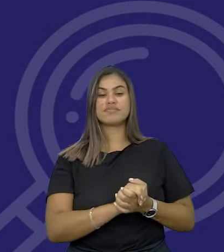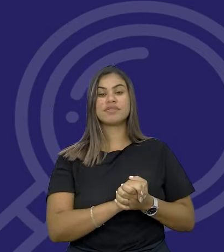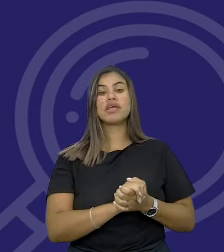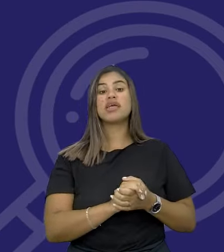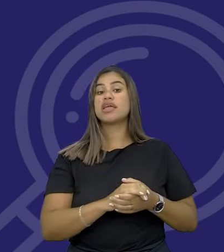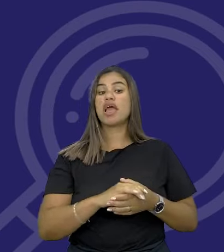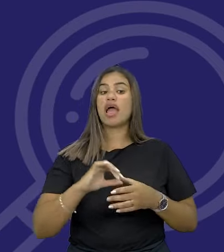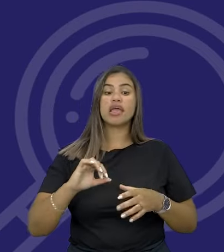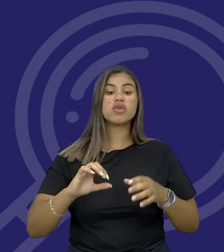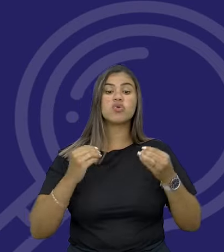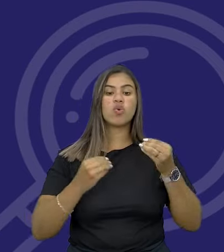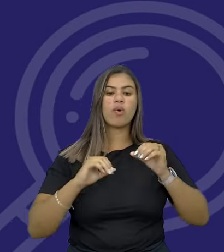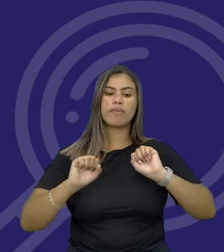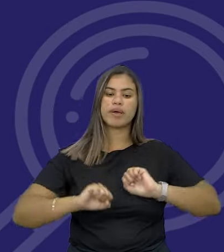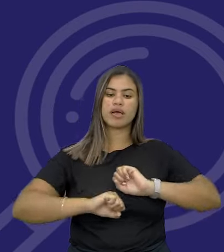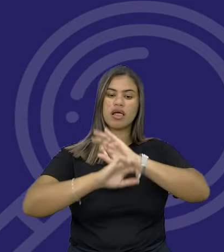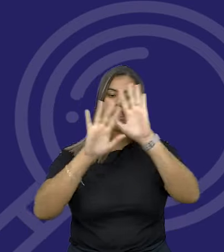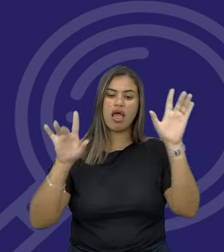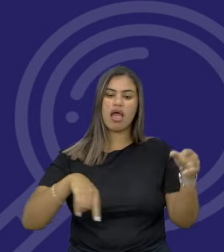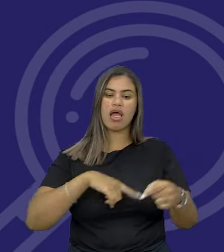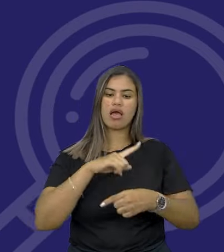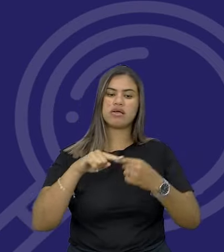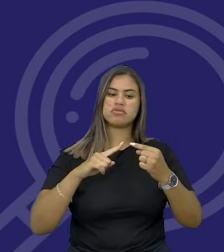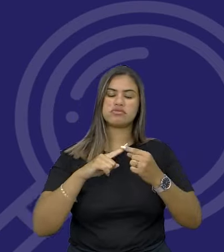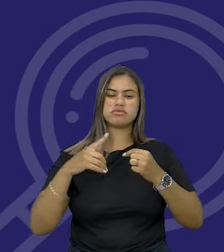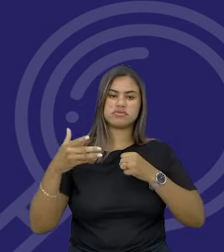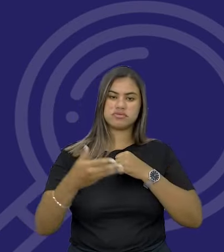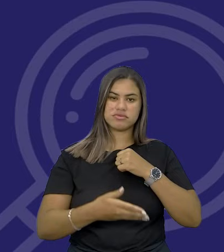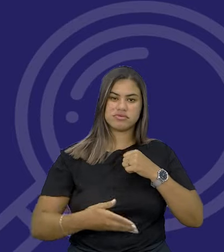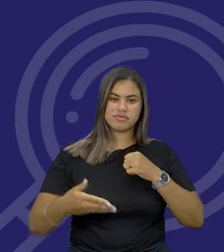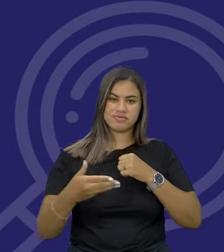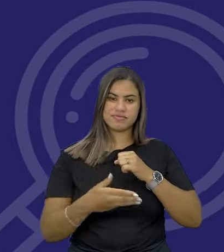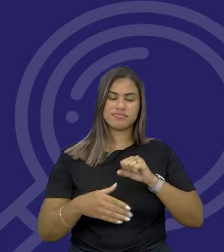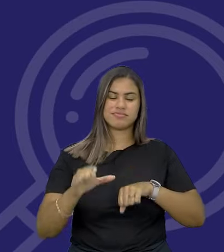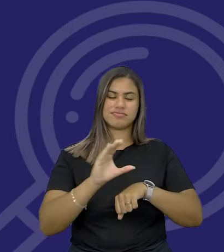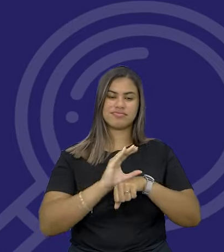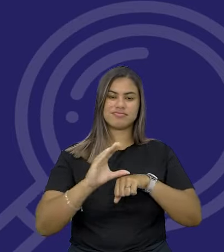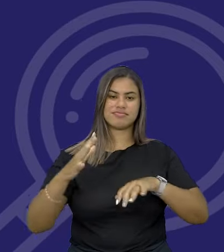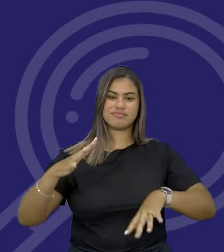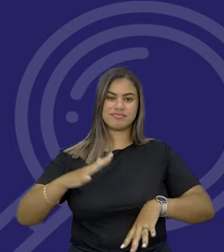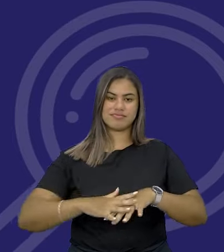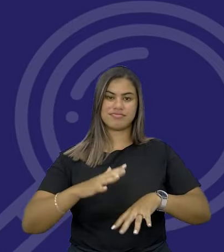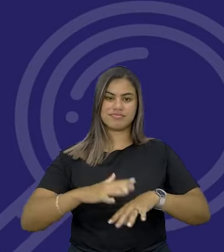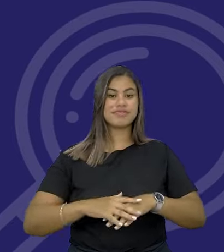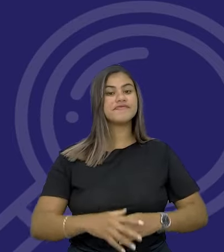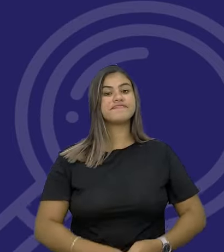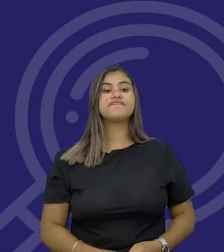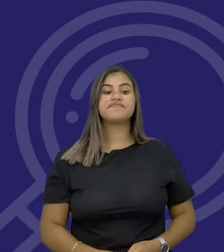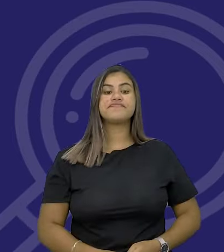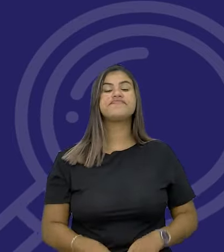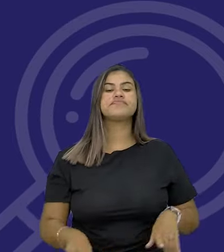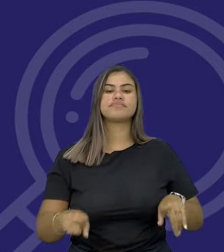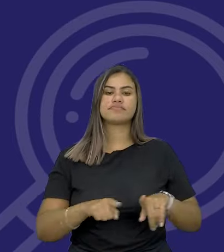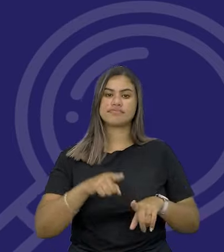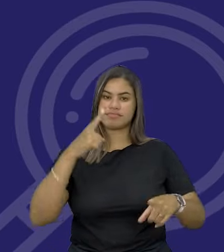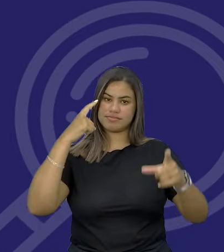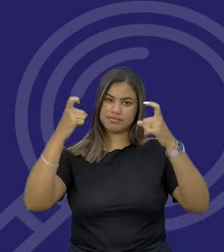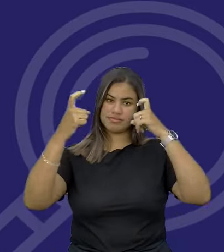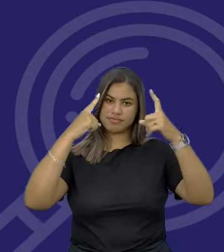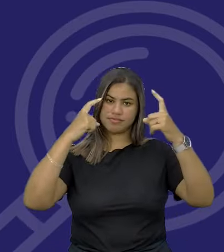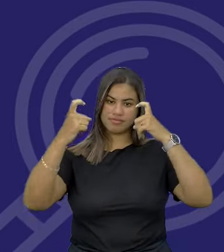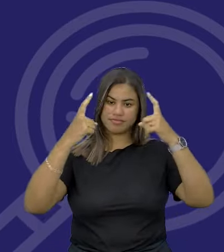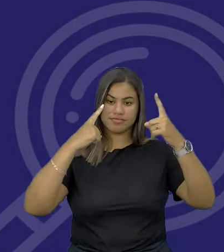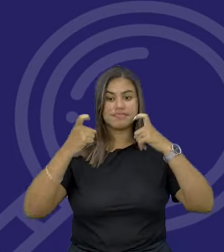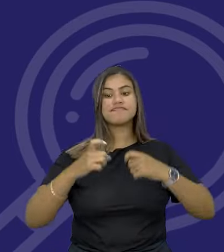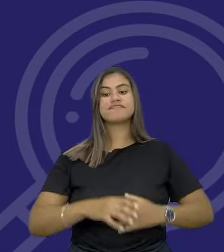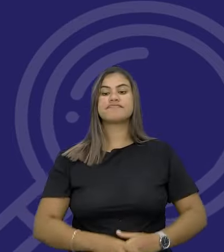de forma clara, objetiva e estruturada os conceitos matemáticos e as ideias e os algoritmos